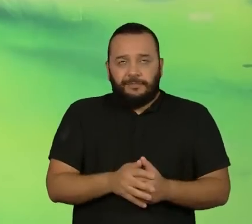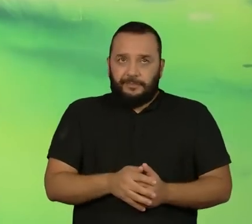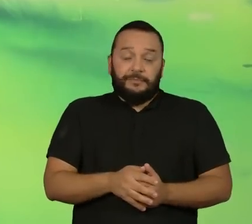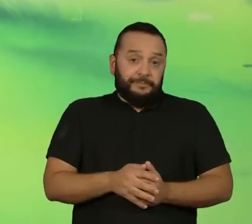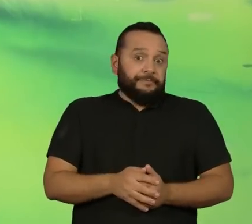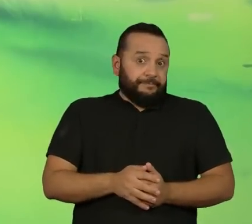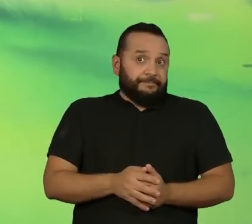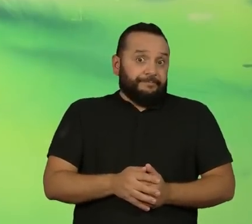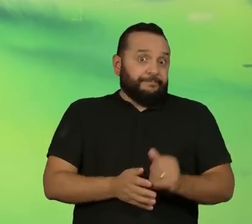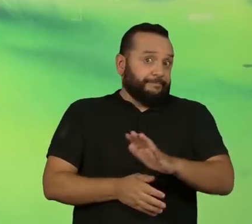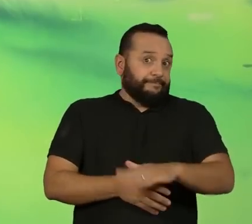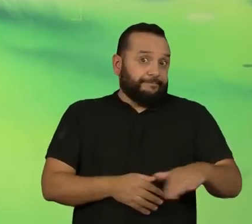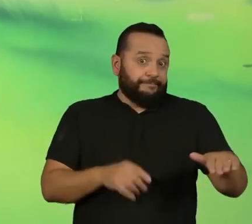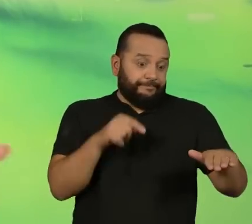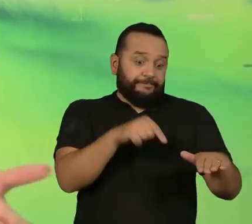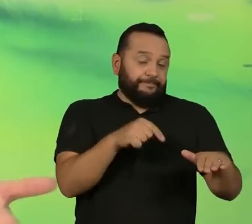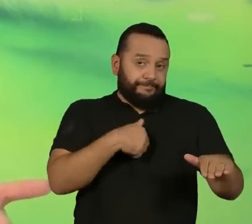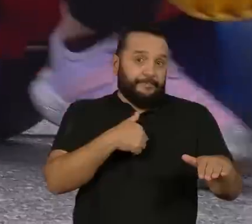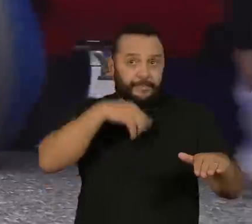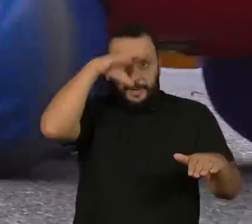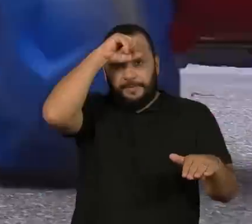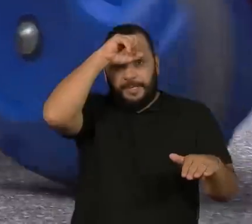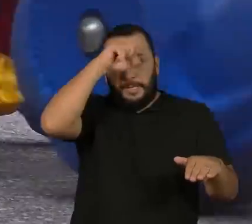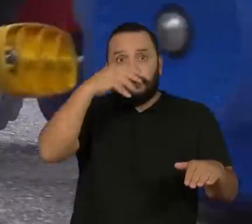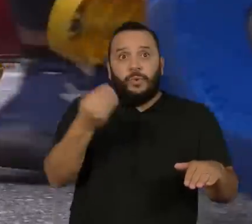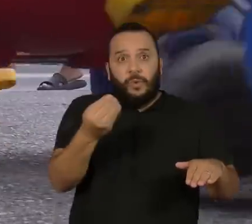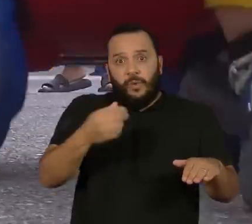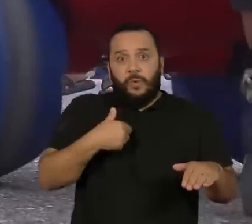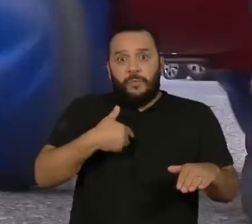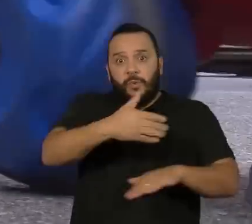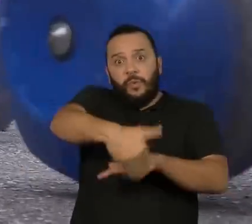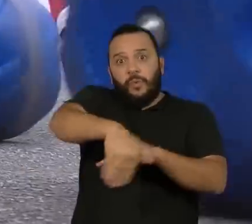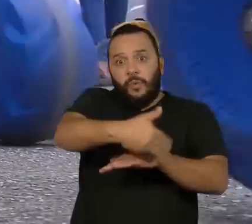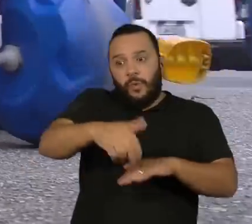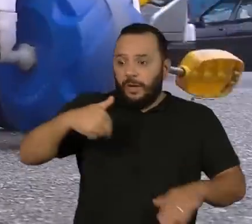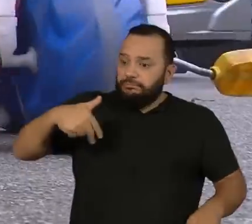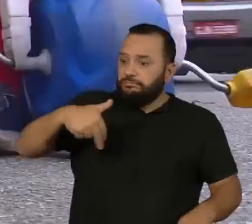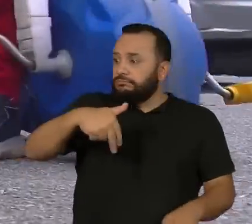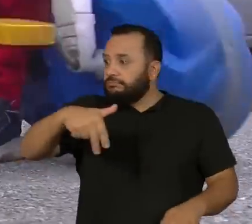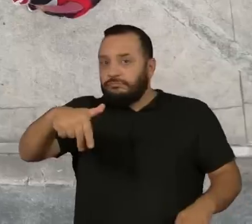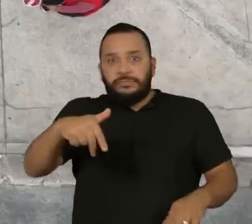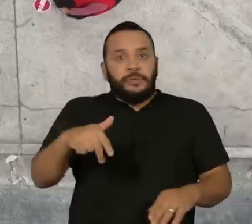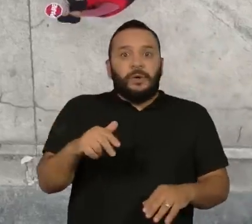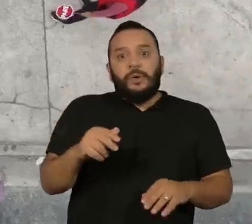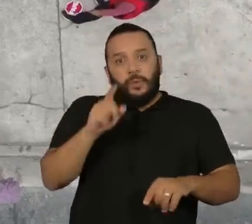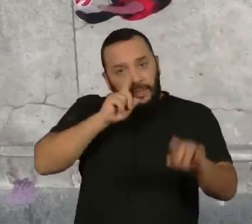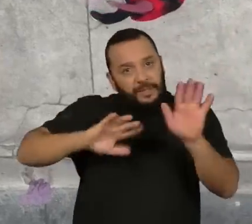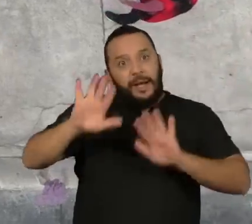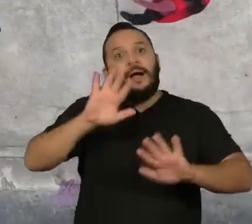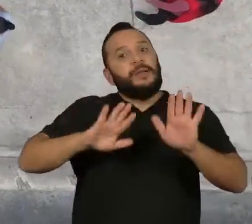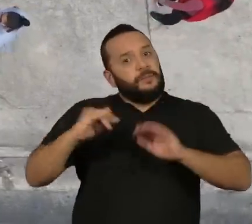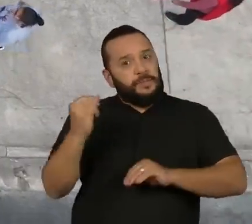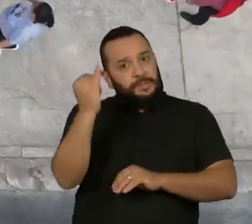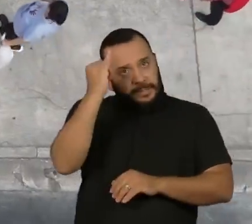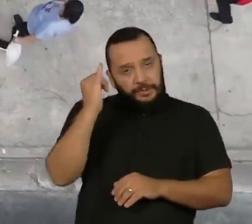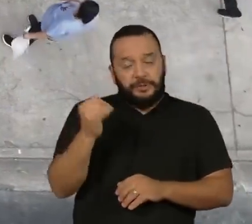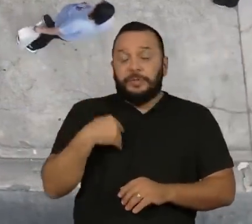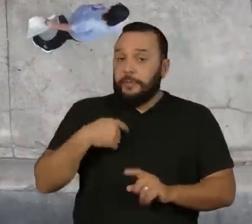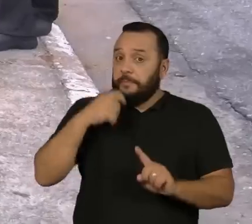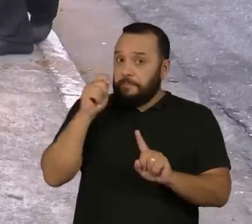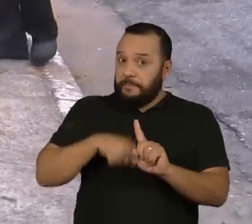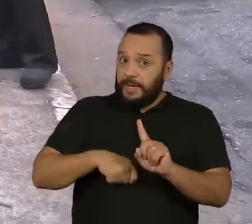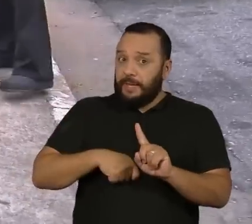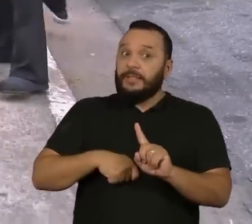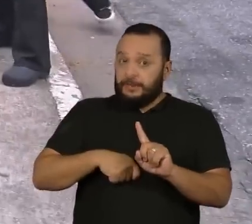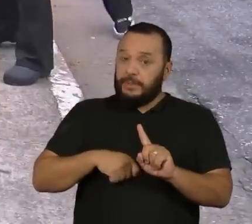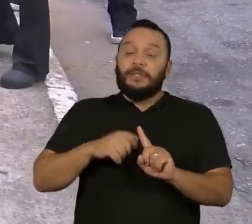se aprende e aprender sobre como se cuidar ao andar pelas ruas da cidade é fundamental. No mês do Movimento Internacional da